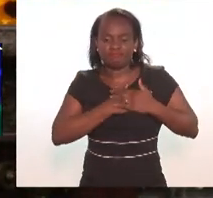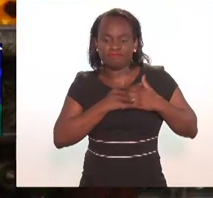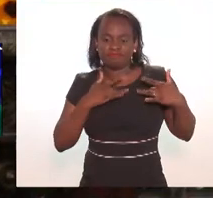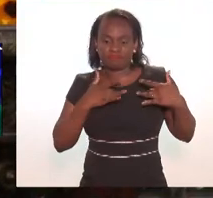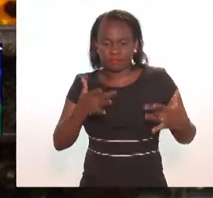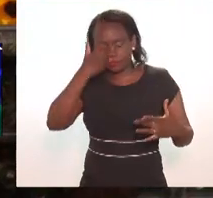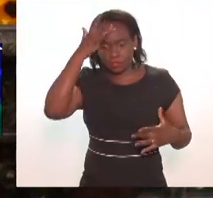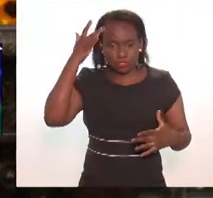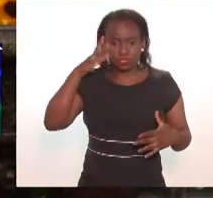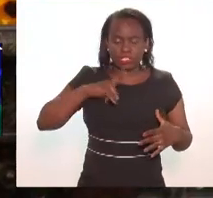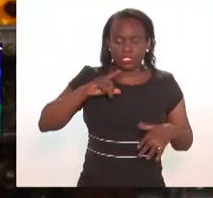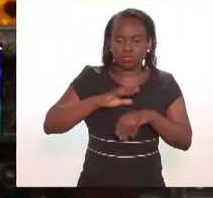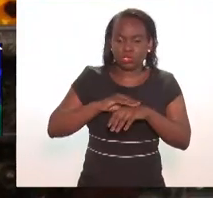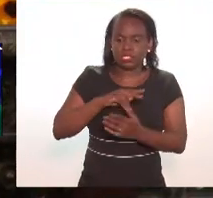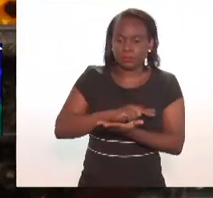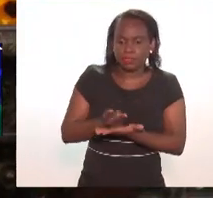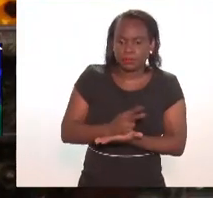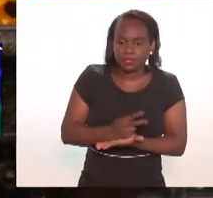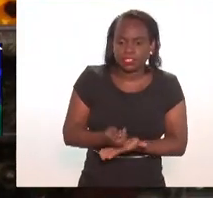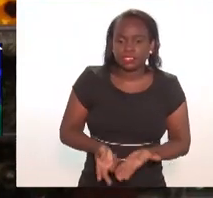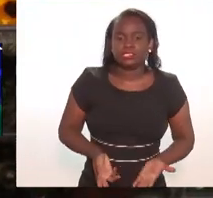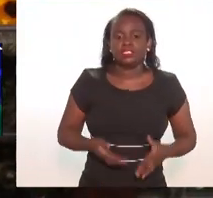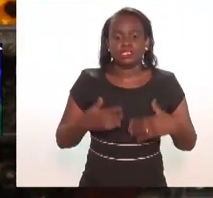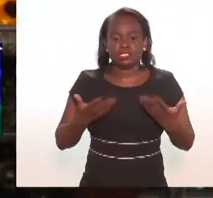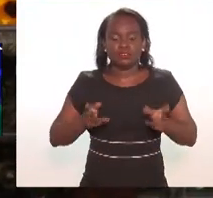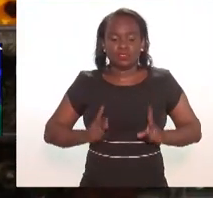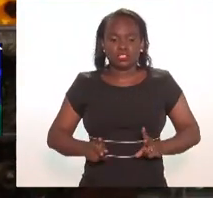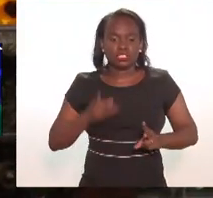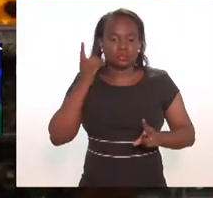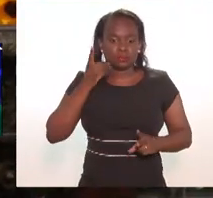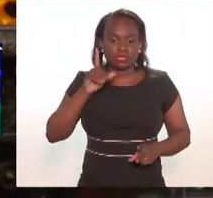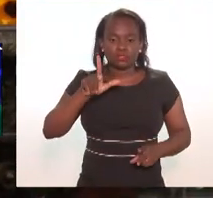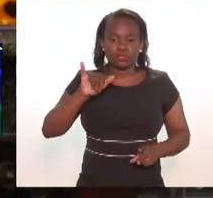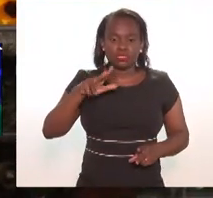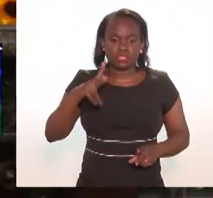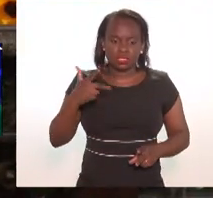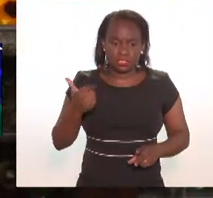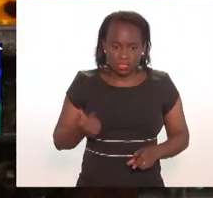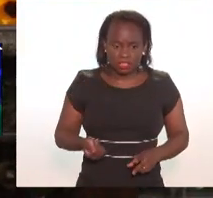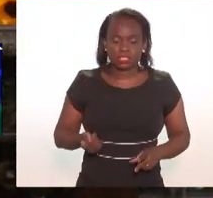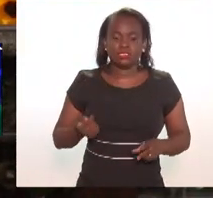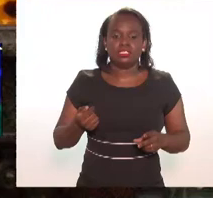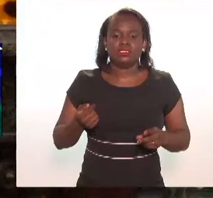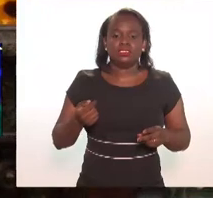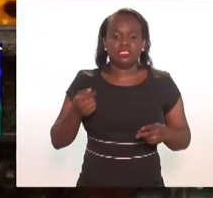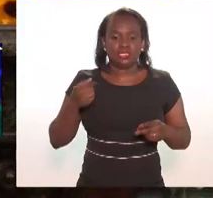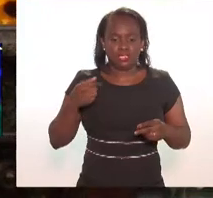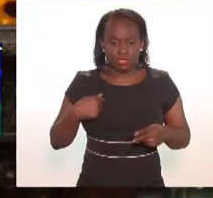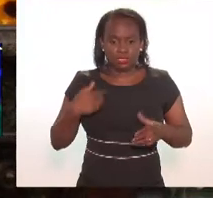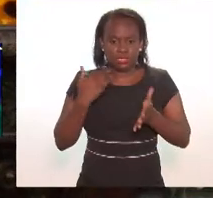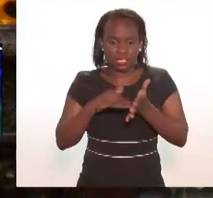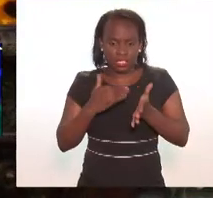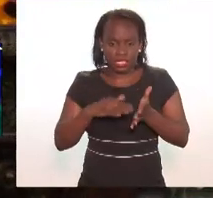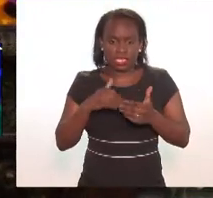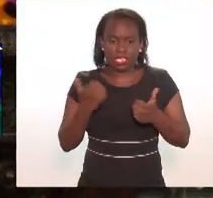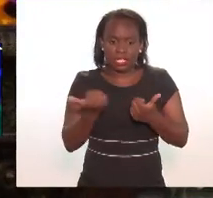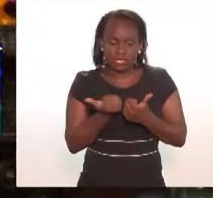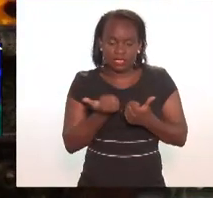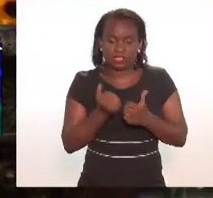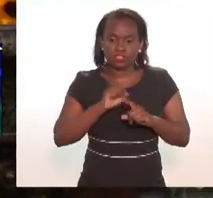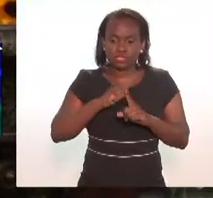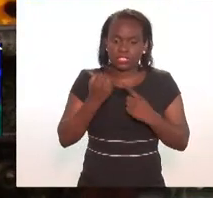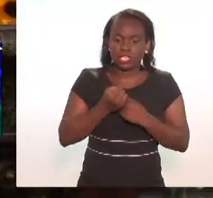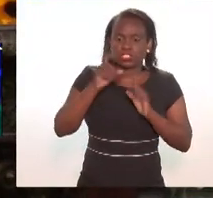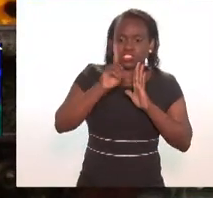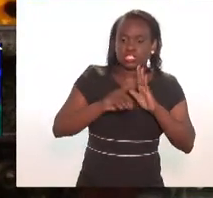vítimas da epilepsia. E vamos seguir, deputada Lucinha, enquanto estive ali como secretária de Assistência Social e Direitos